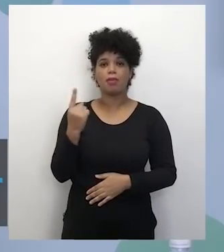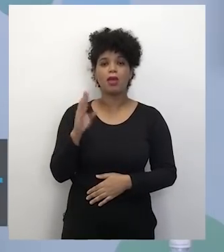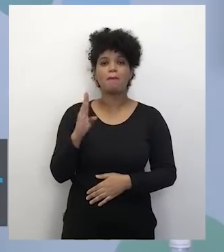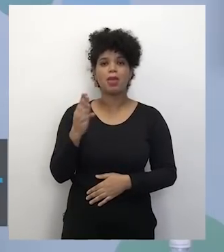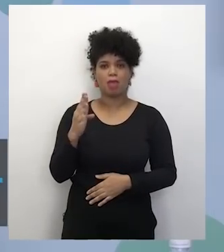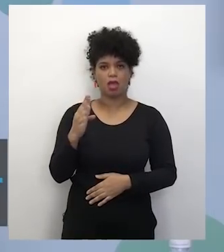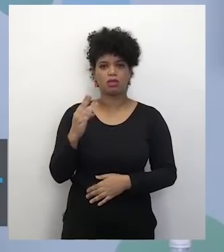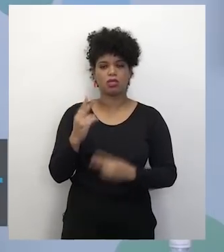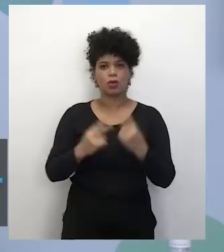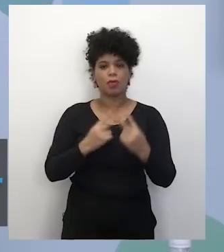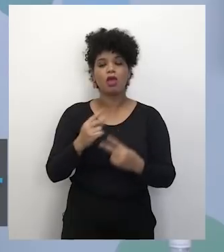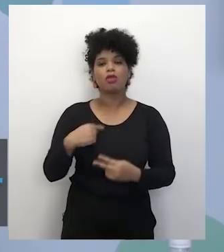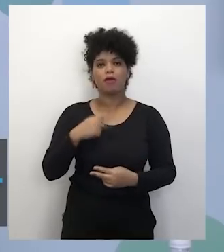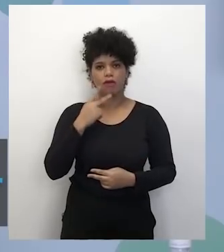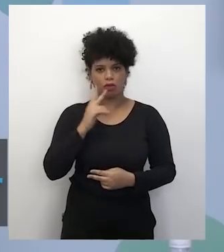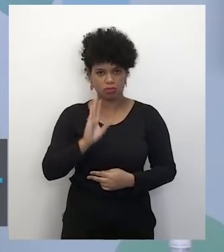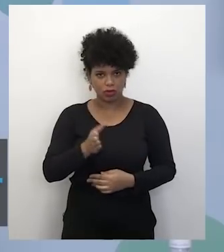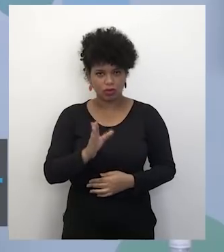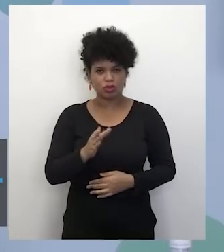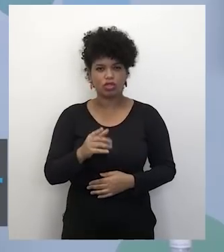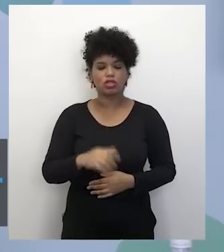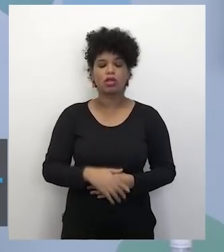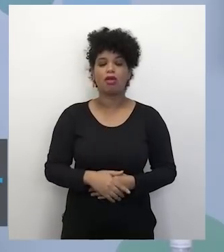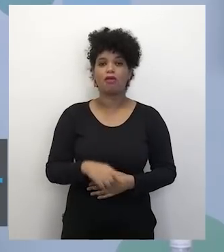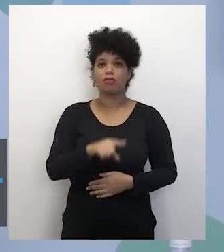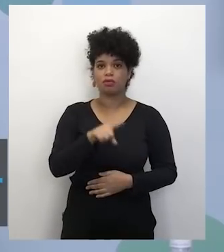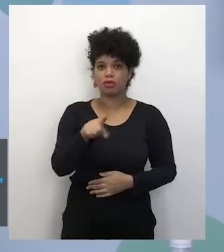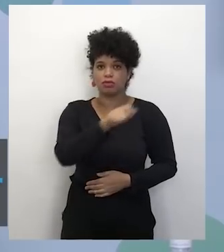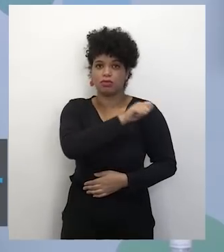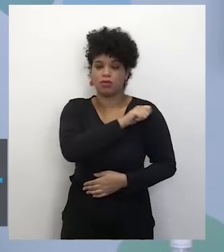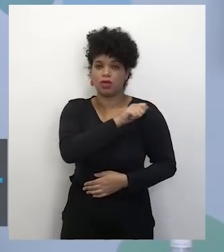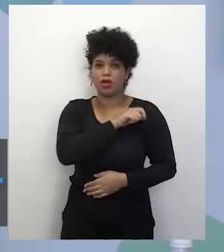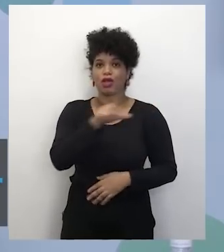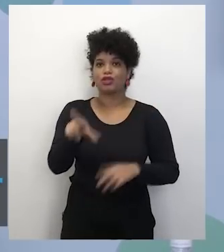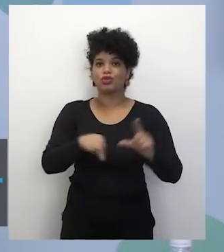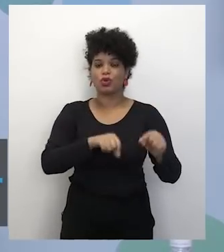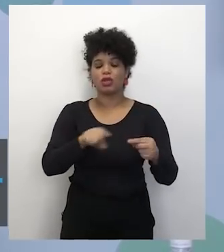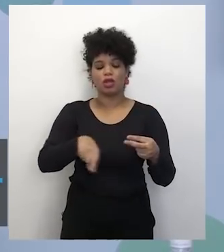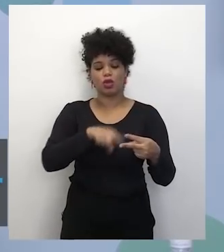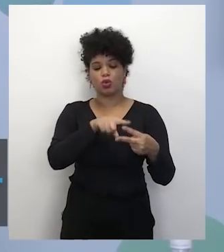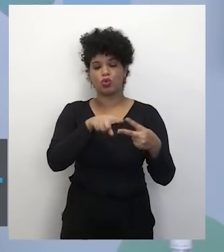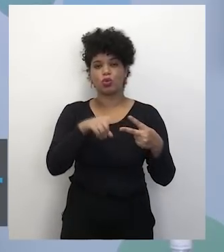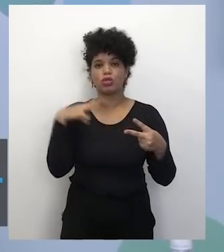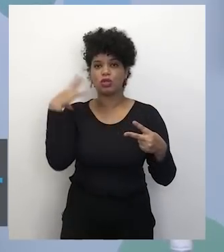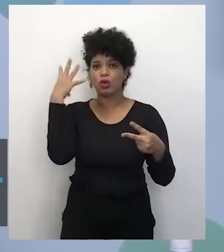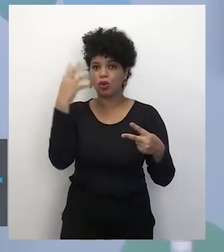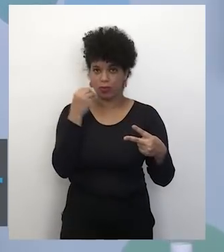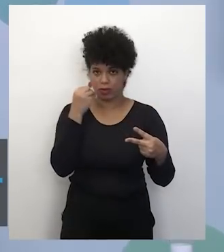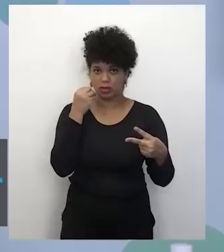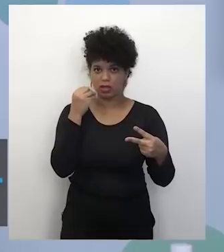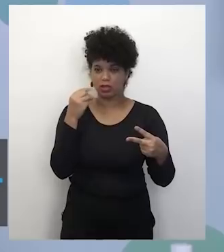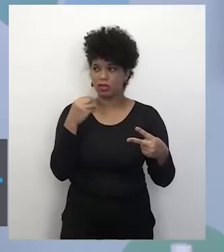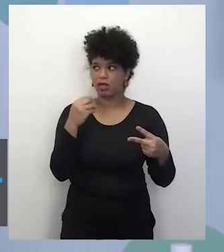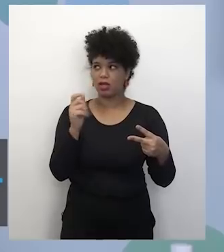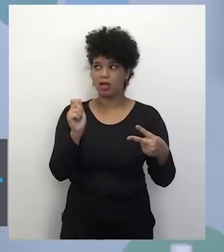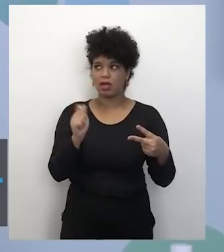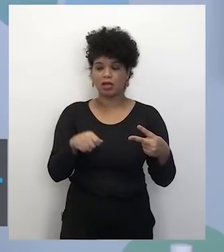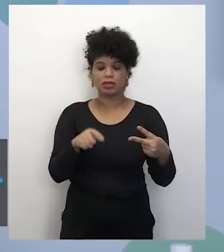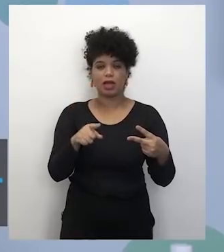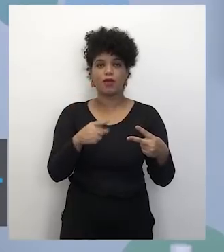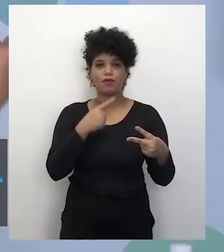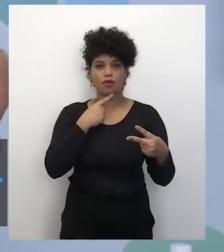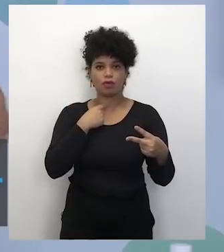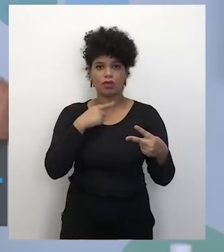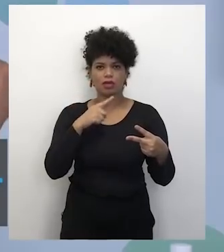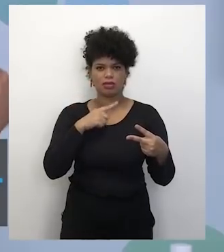dessas rubricas também, a gente pediu para o estudante selecionar 2 competências que ele deseja, o